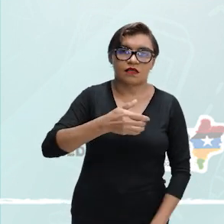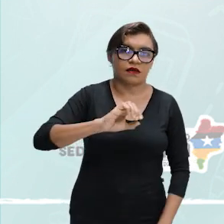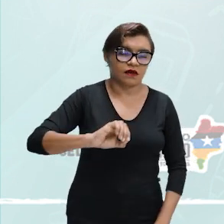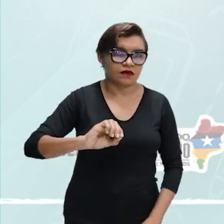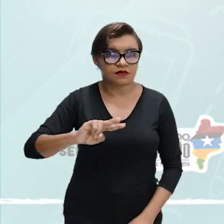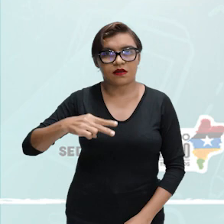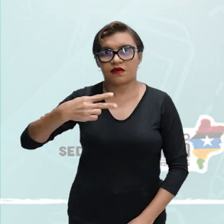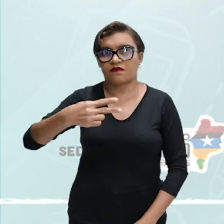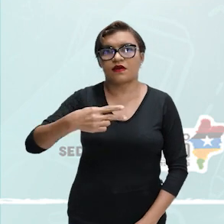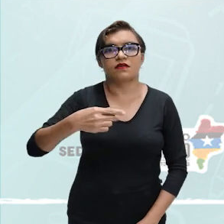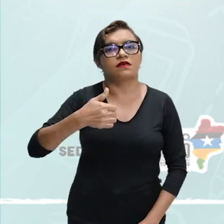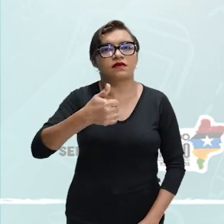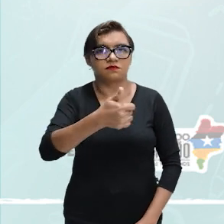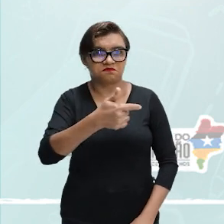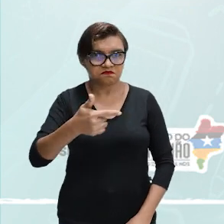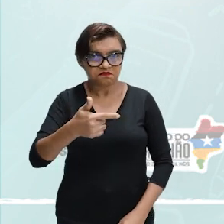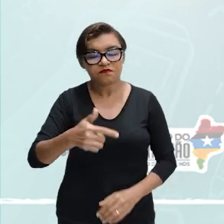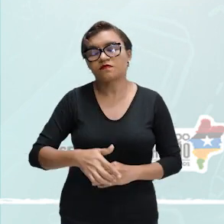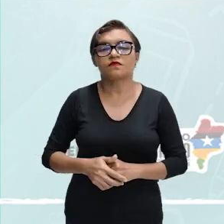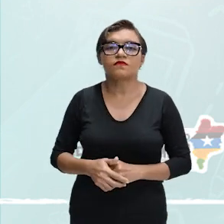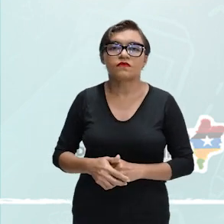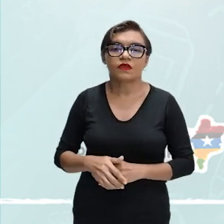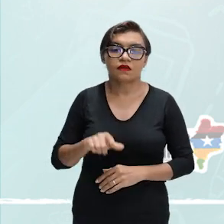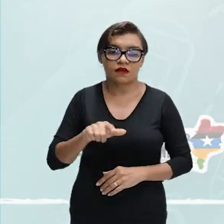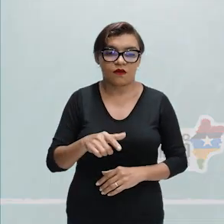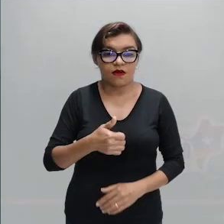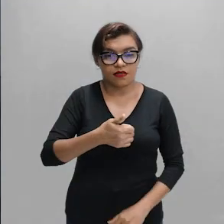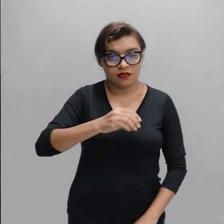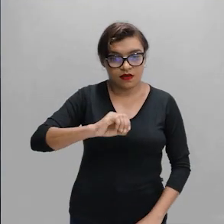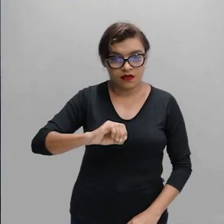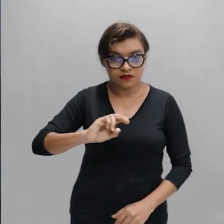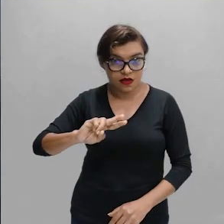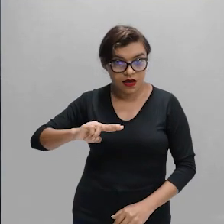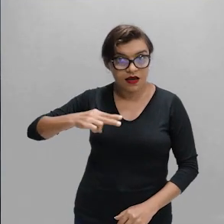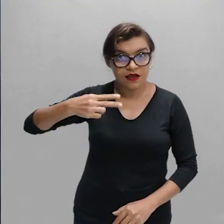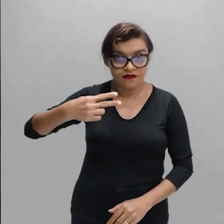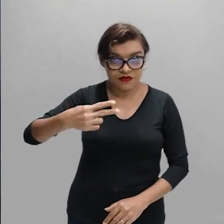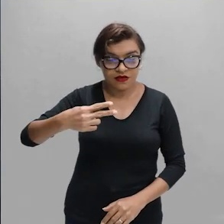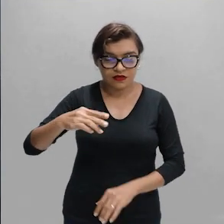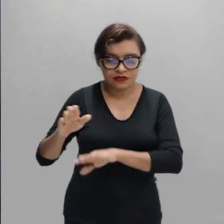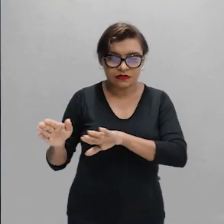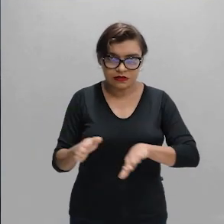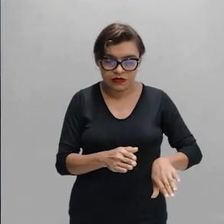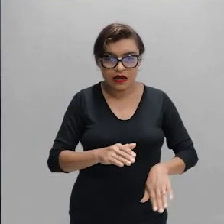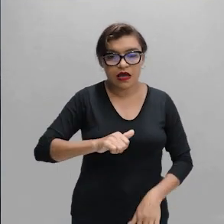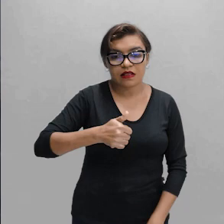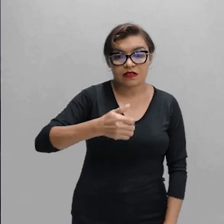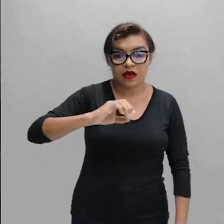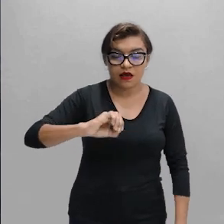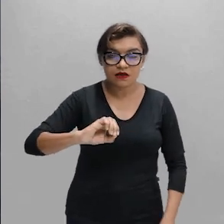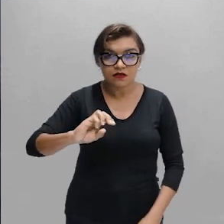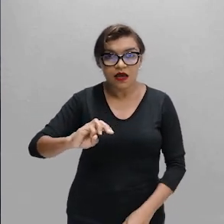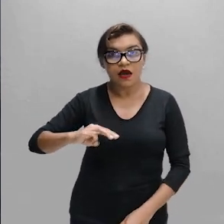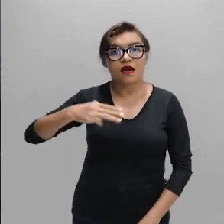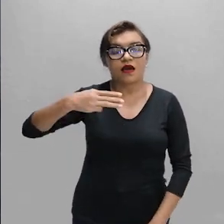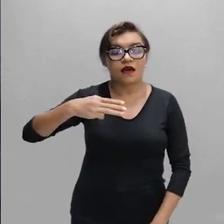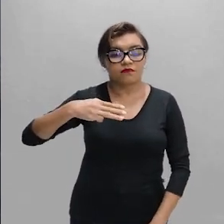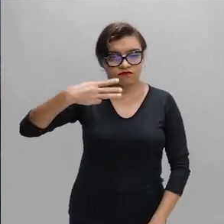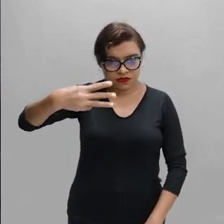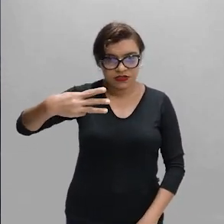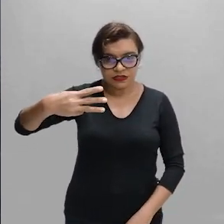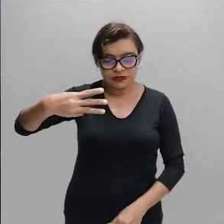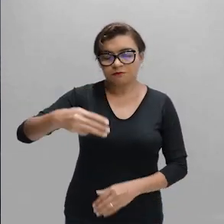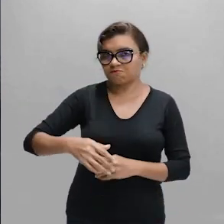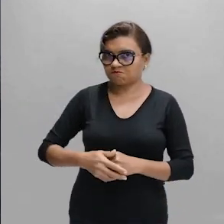ok? Então ele está na casa do 10 a terceira. Então não chega a ser uma resistividade muito grande. Tá certo? Mas ele também não é uma condutividade